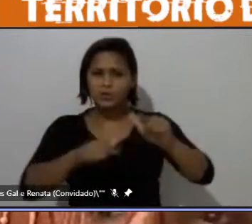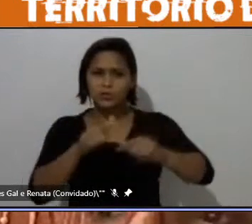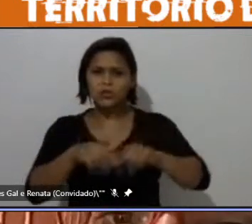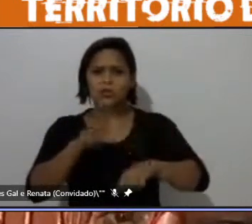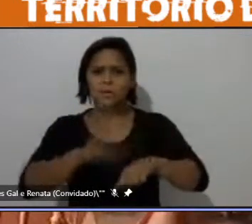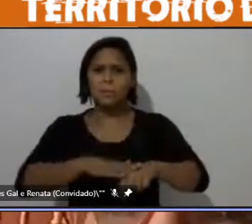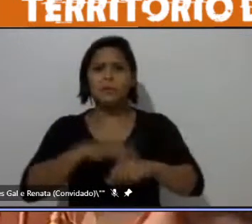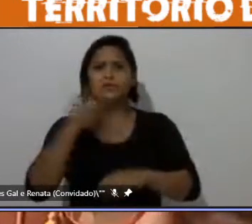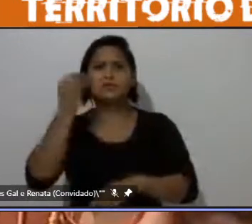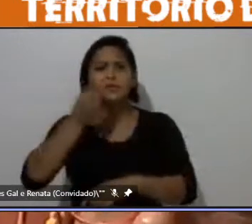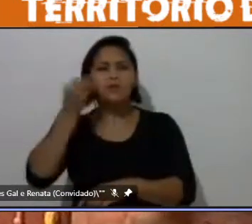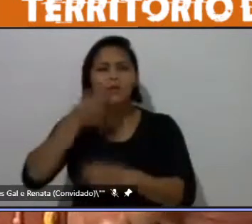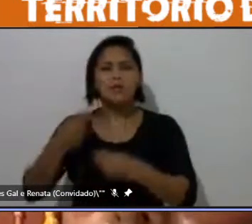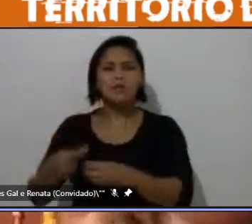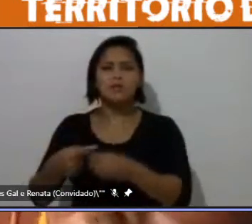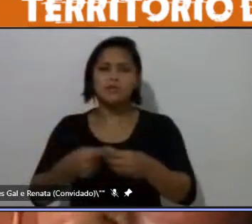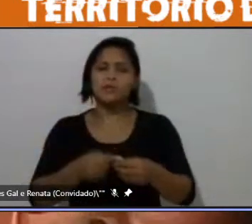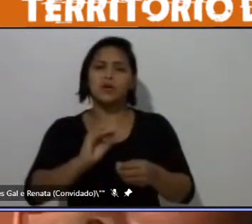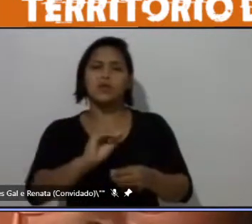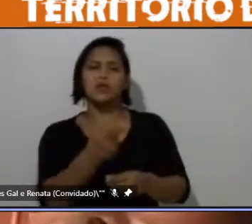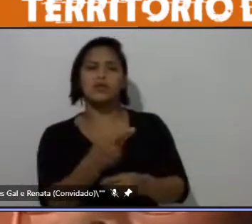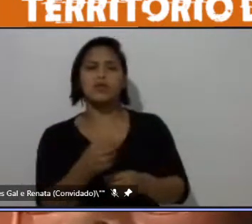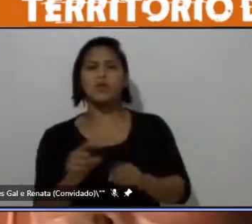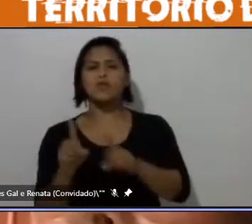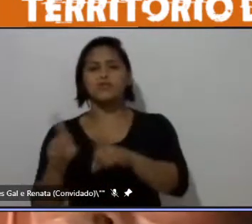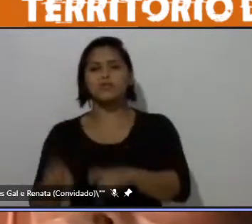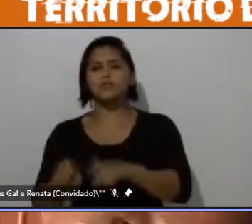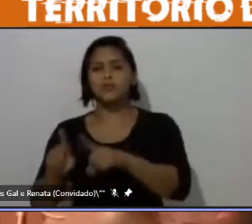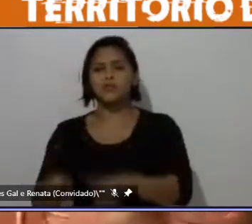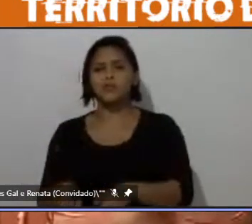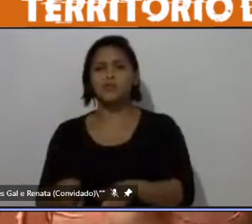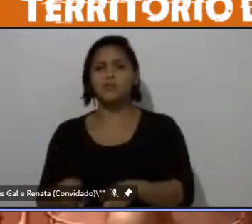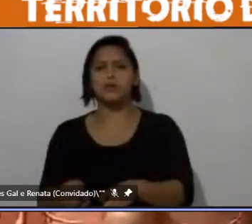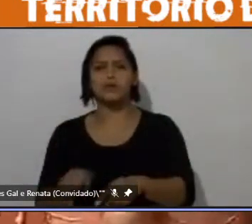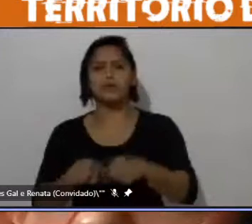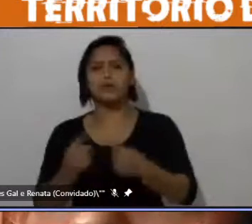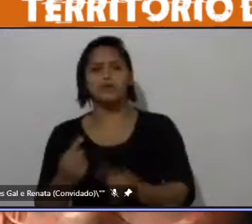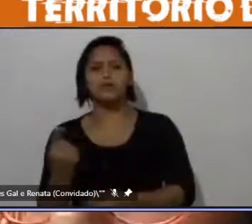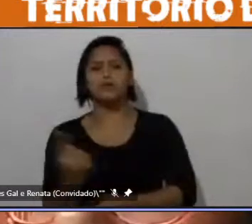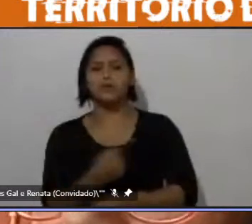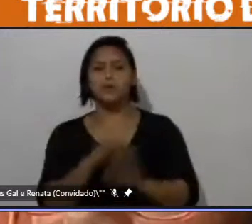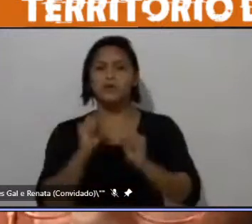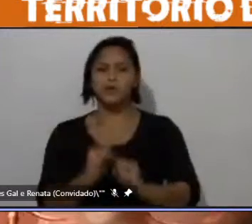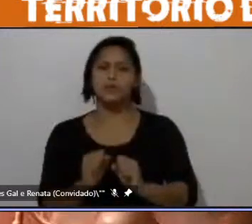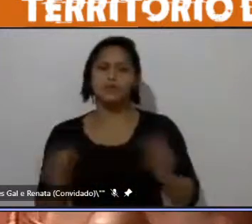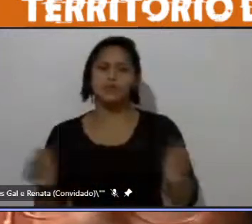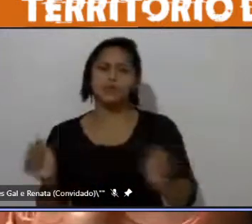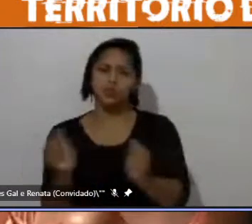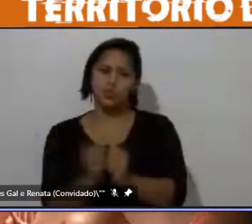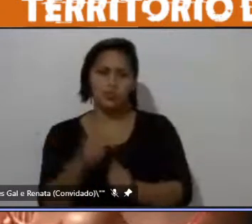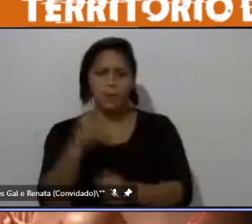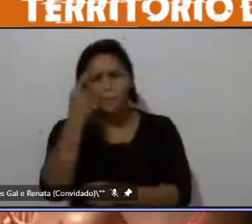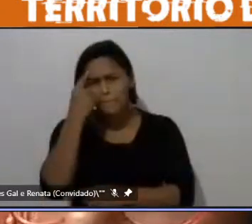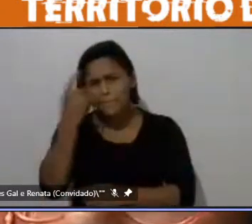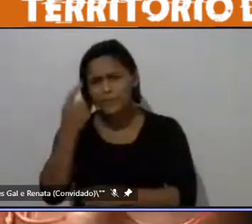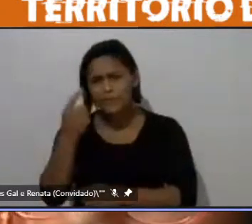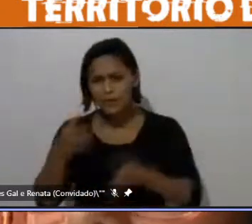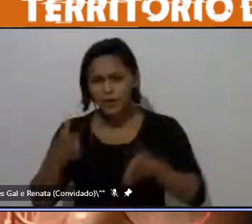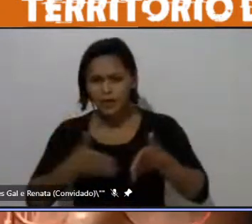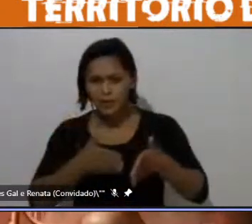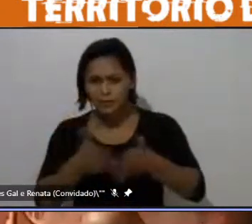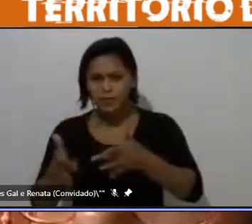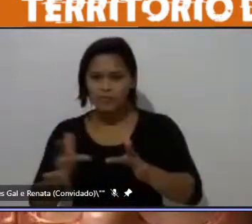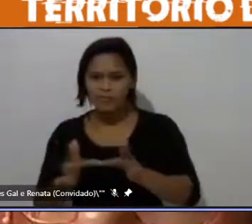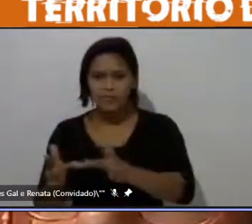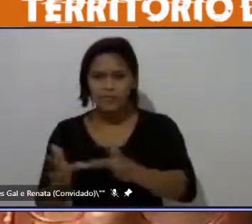mais na experiência urbana ou rural, para a gente juntos pensarmos essas fronteiras